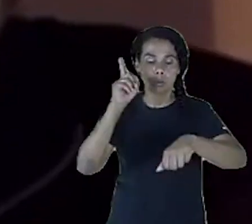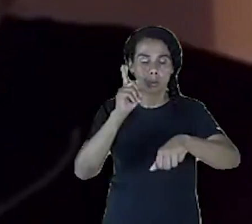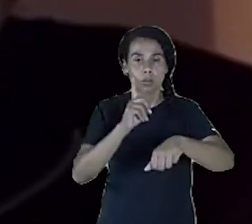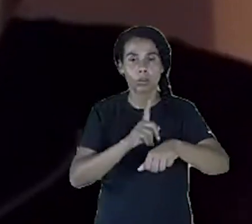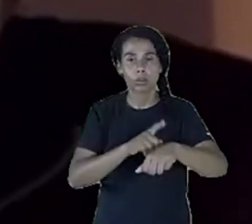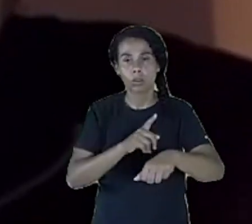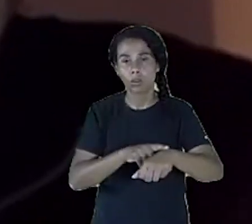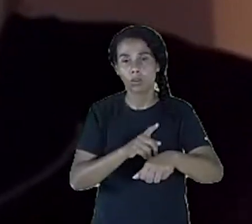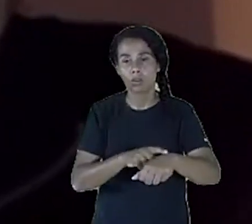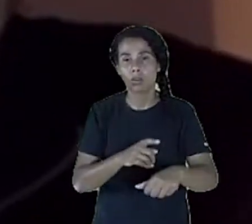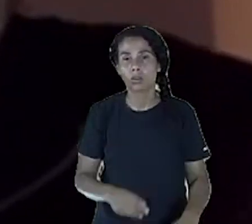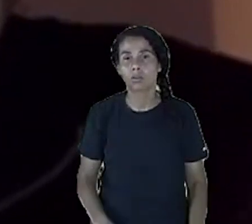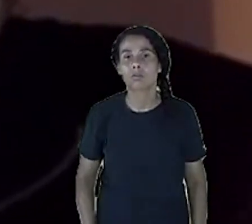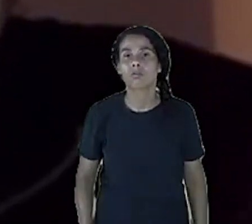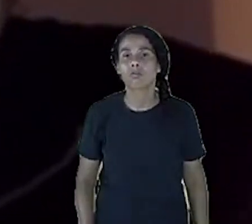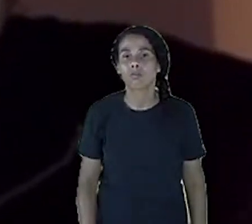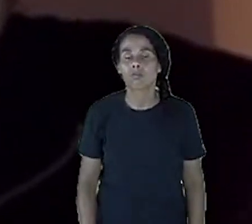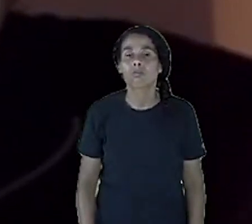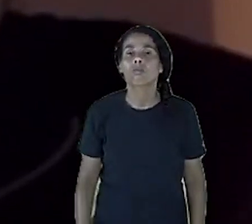fustigação.